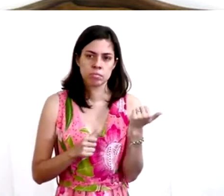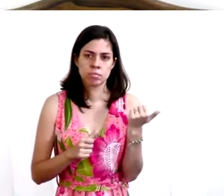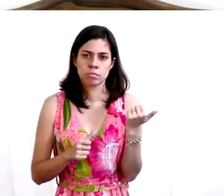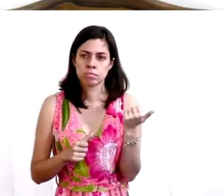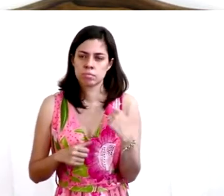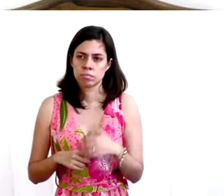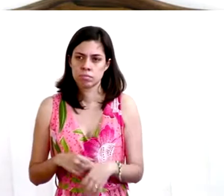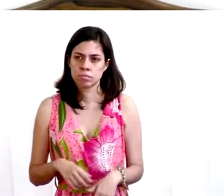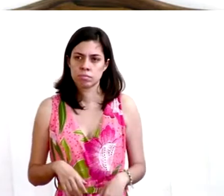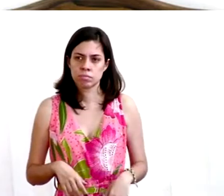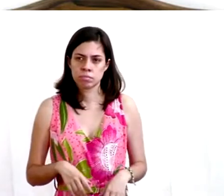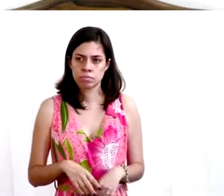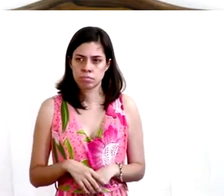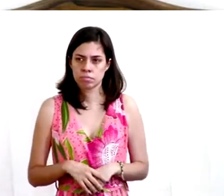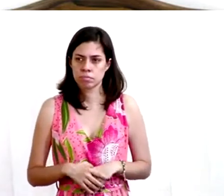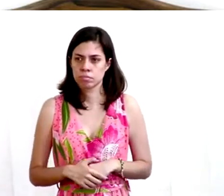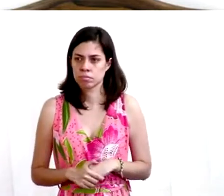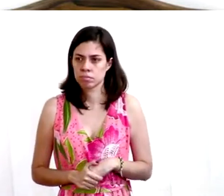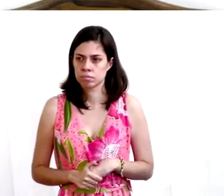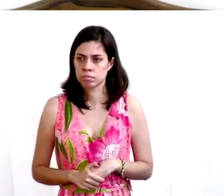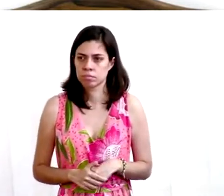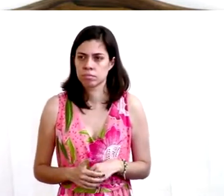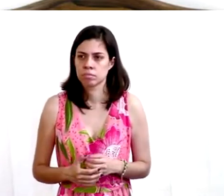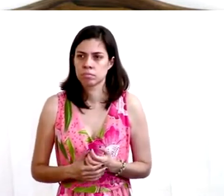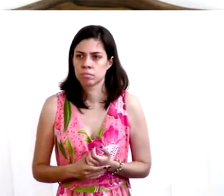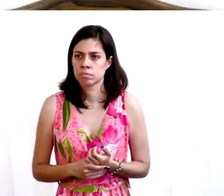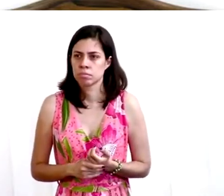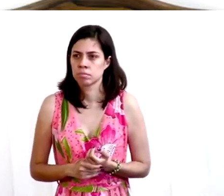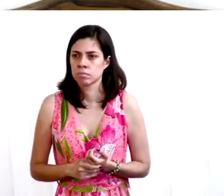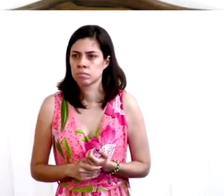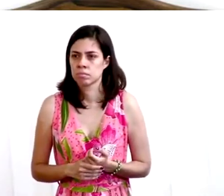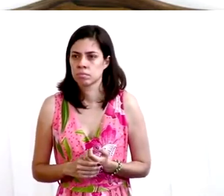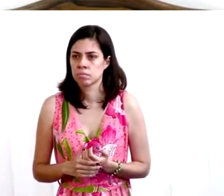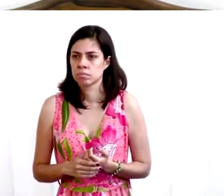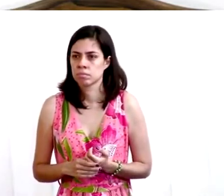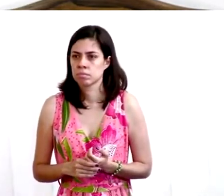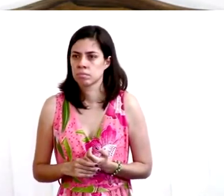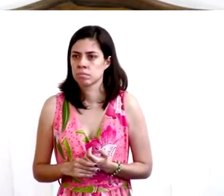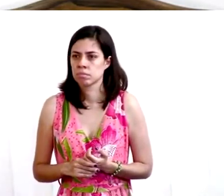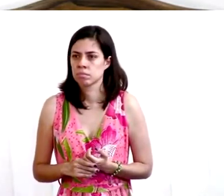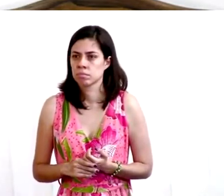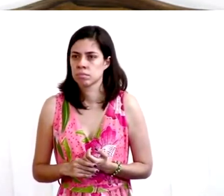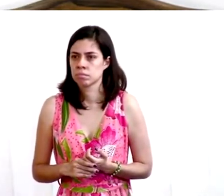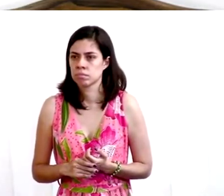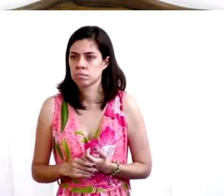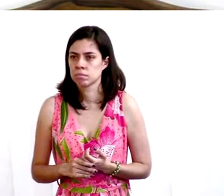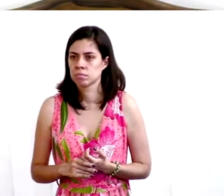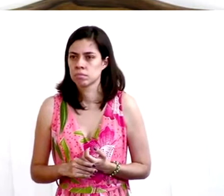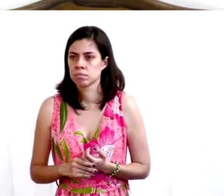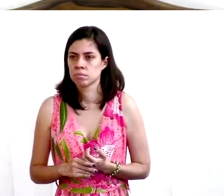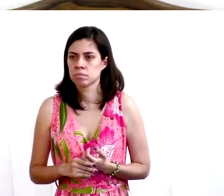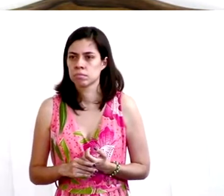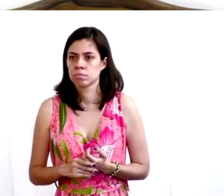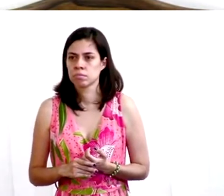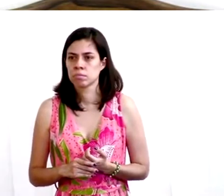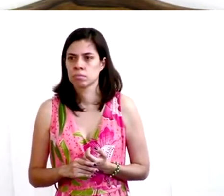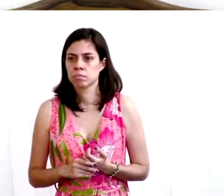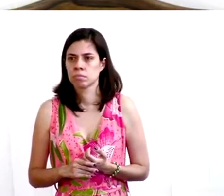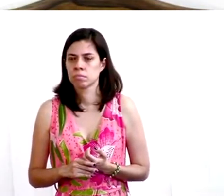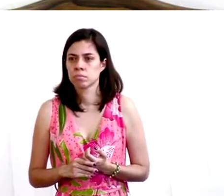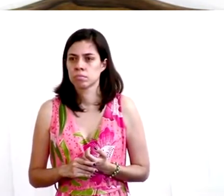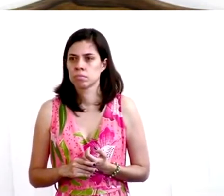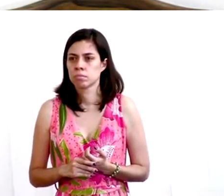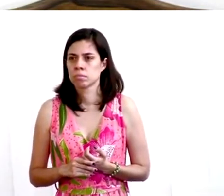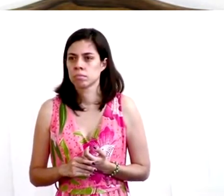falar que, dentro desses contrastes muito grandes, entre voz e silêncio, agora vai